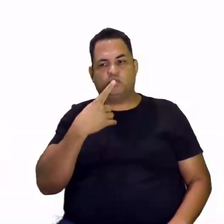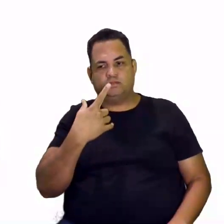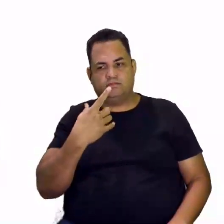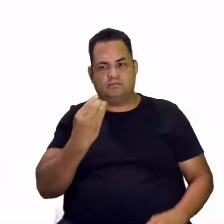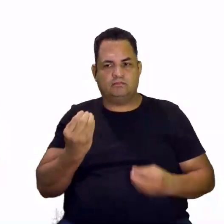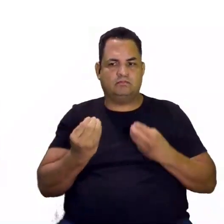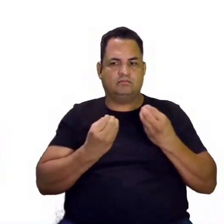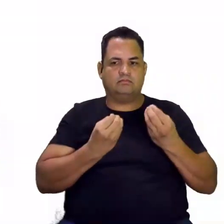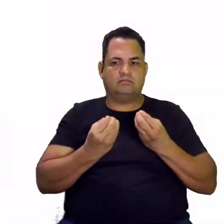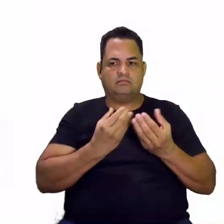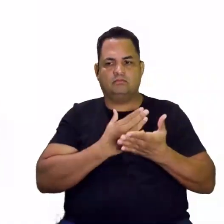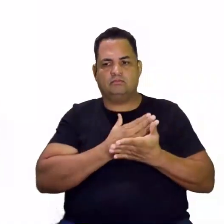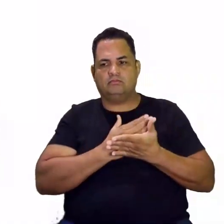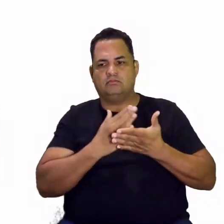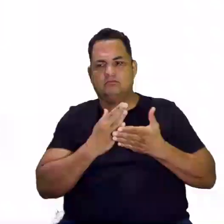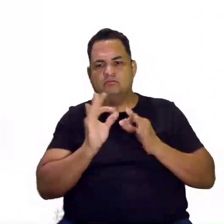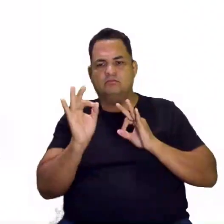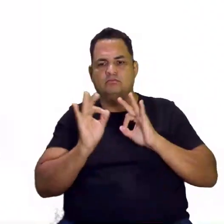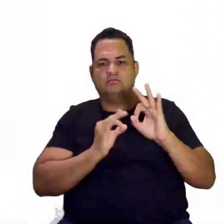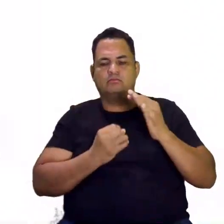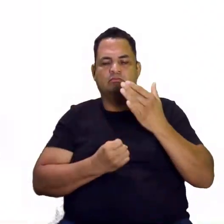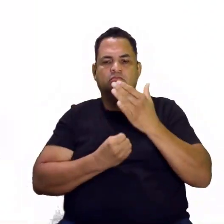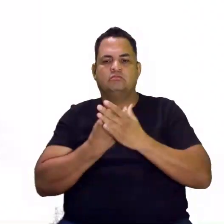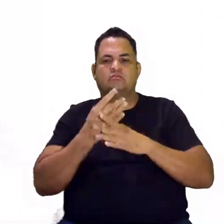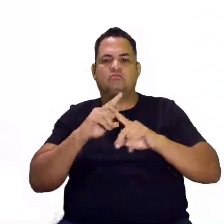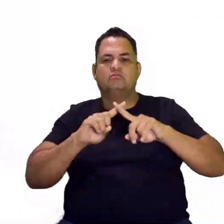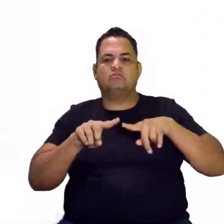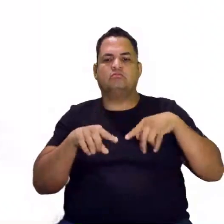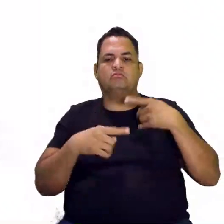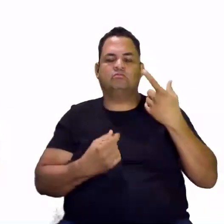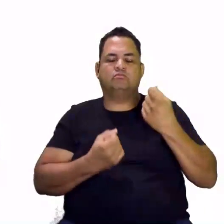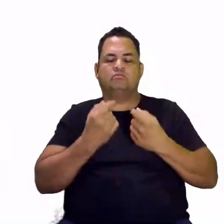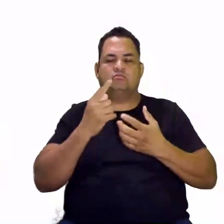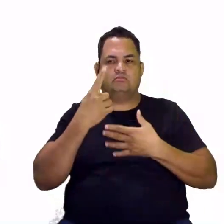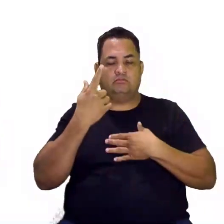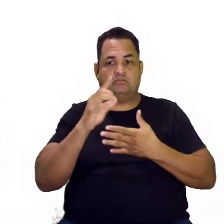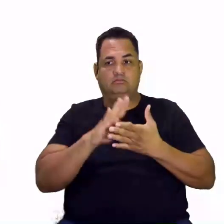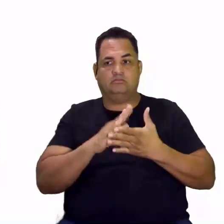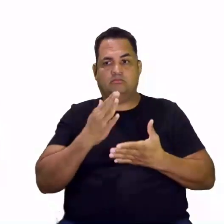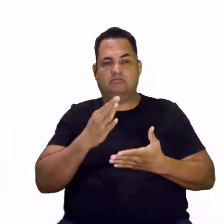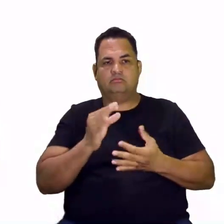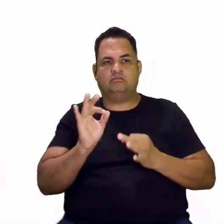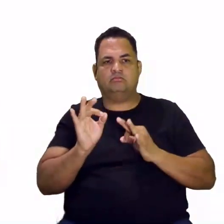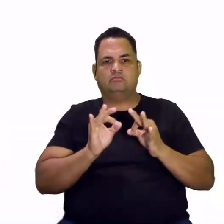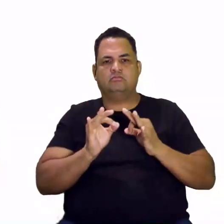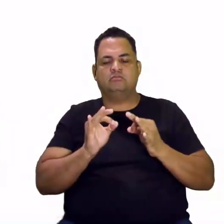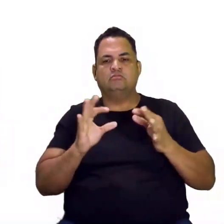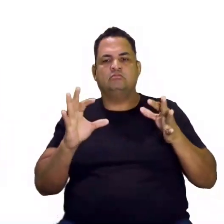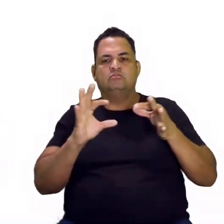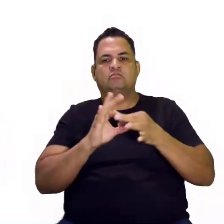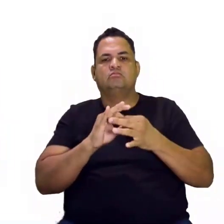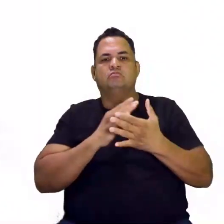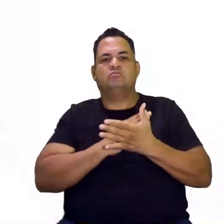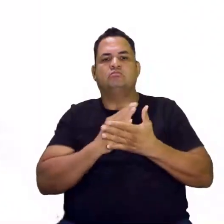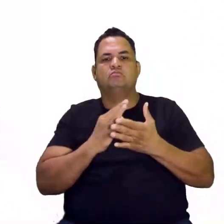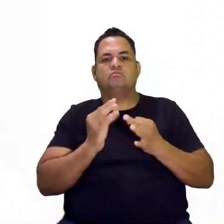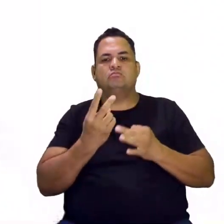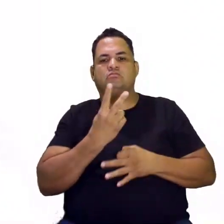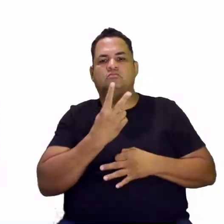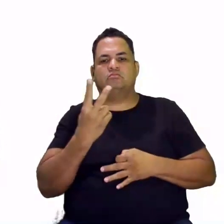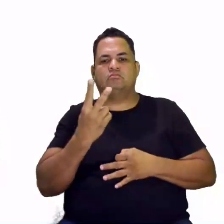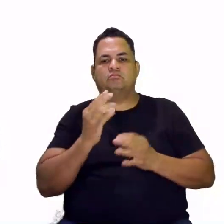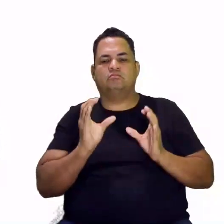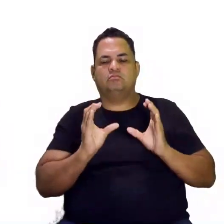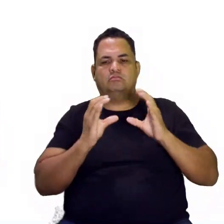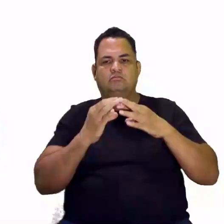a como tudo isso se originou. Mas alguns acham que os Tadensis foi o elo, então, para unir esses